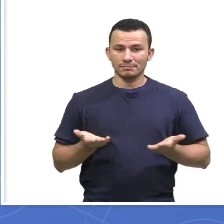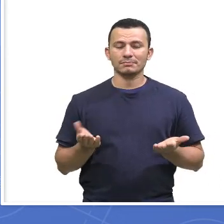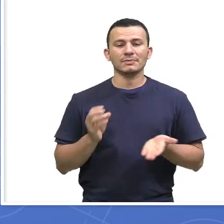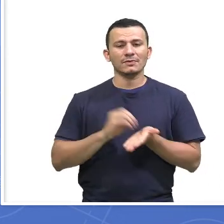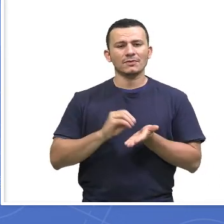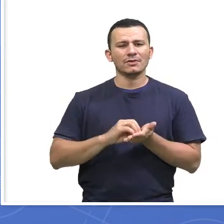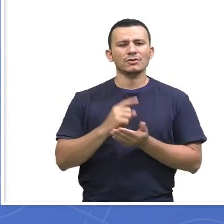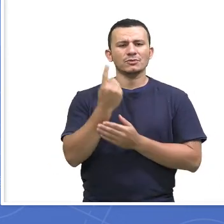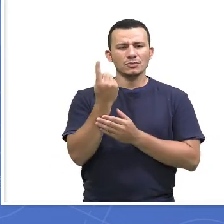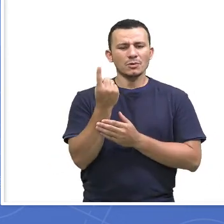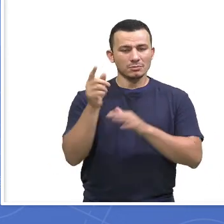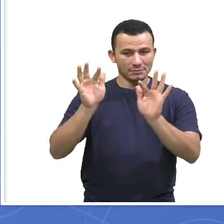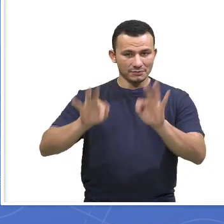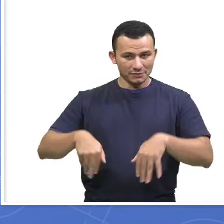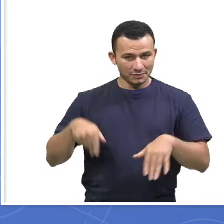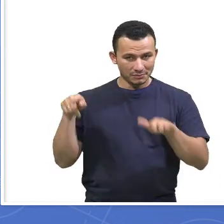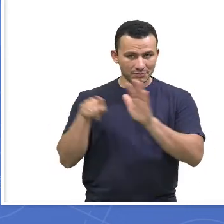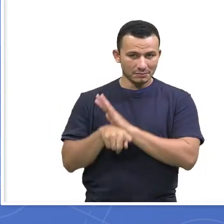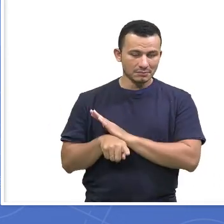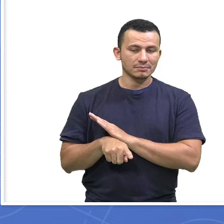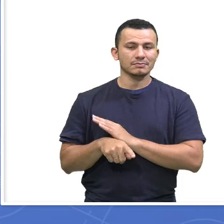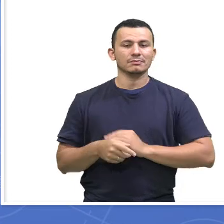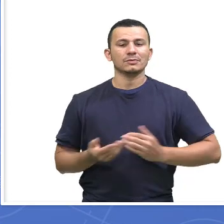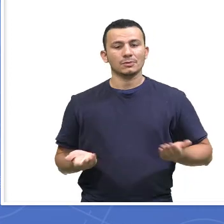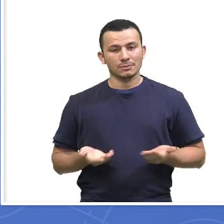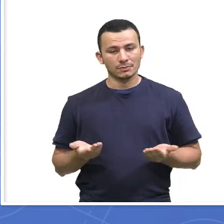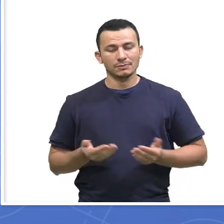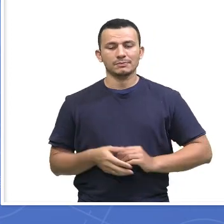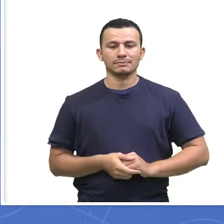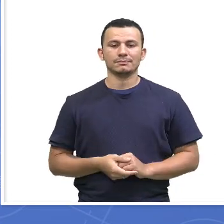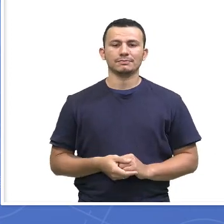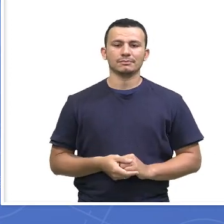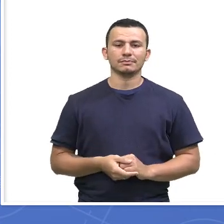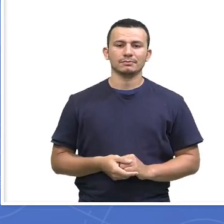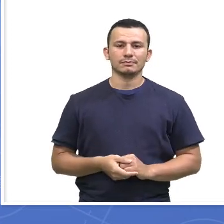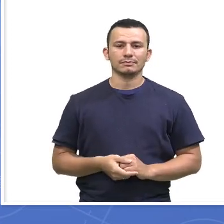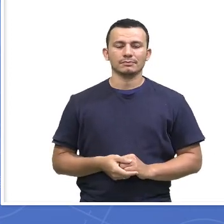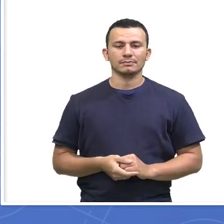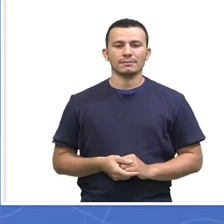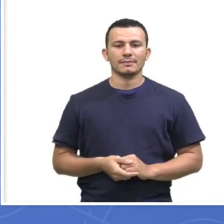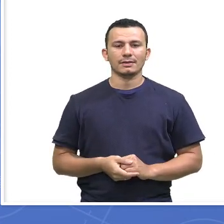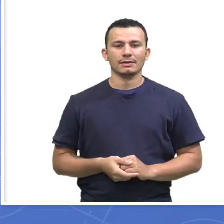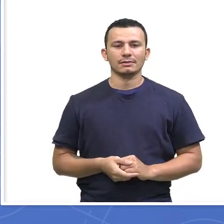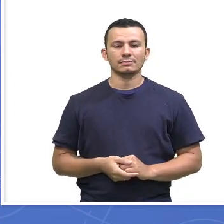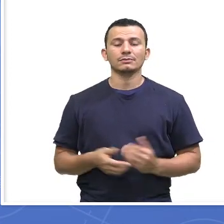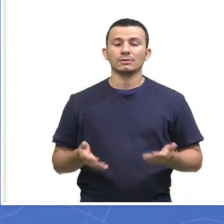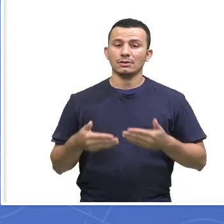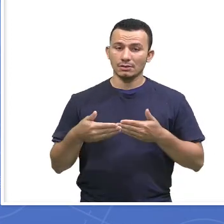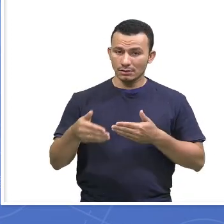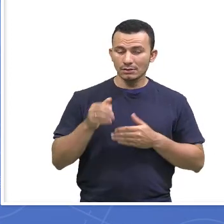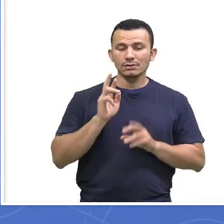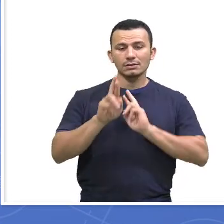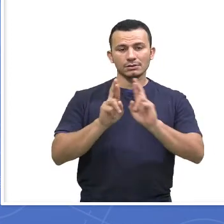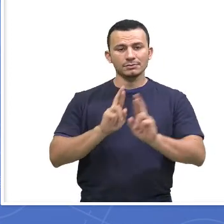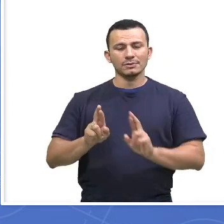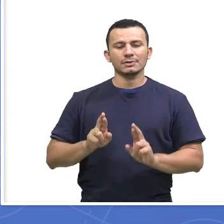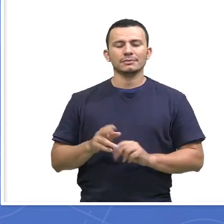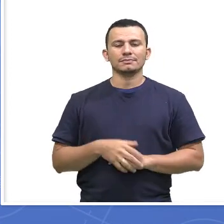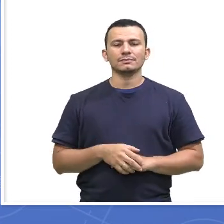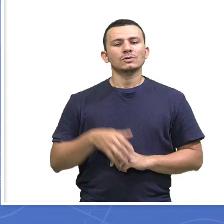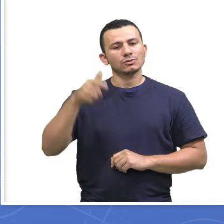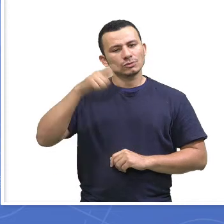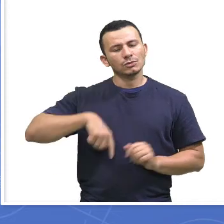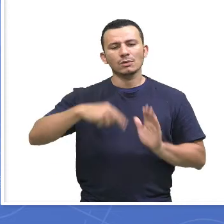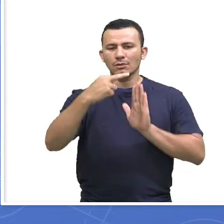só uma para a gente finalizar aqui o nosso praticando de hoje, né? Já vamos aqui para a nossa resposta, né? Vamos ver as questões,